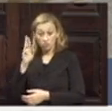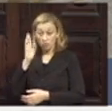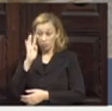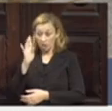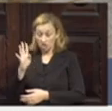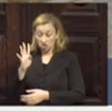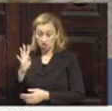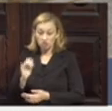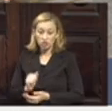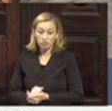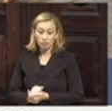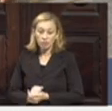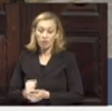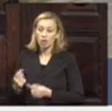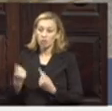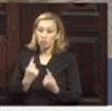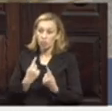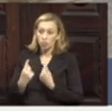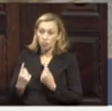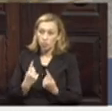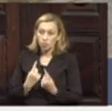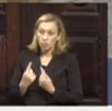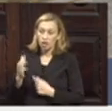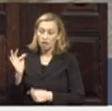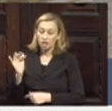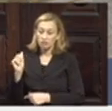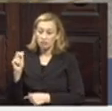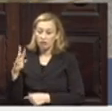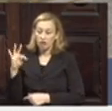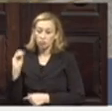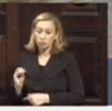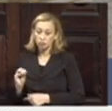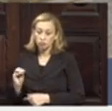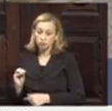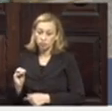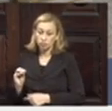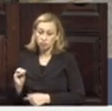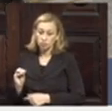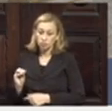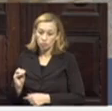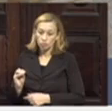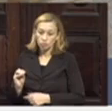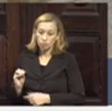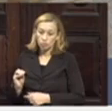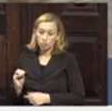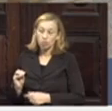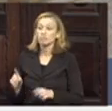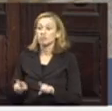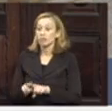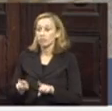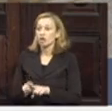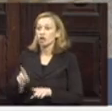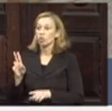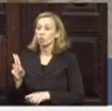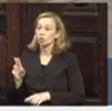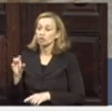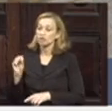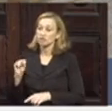constitucionalidade e produzir essa emenda modificativa para que